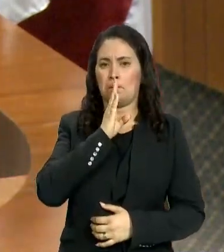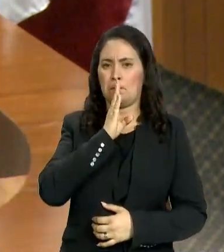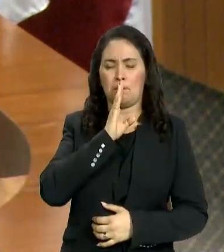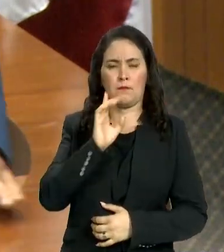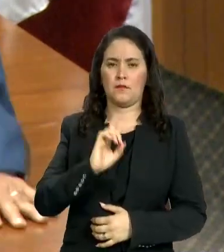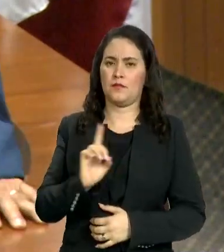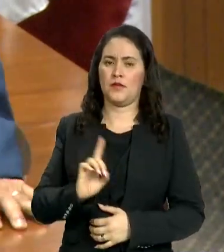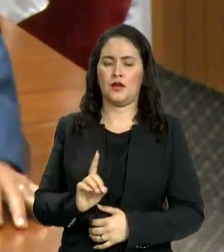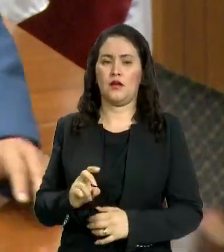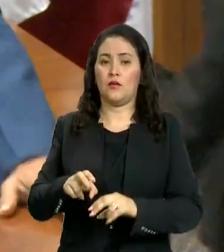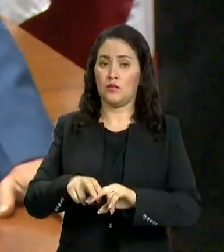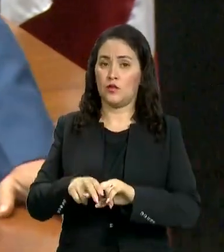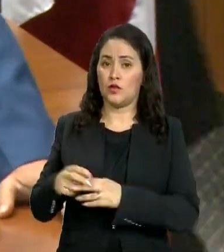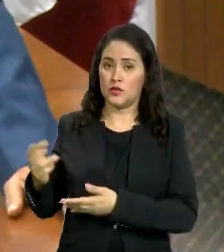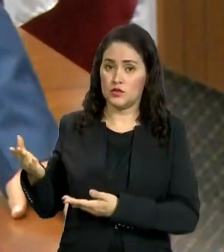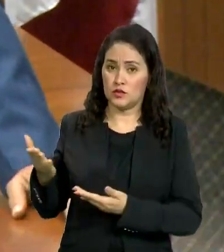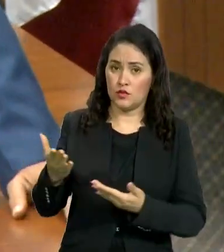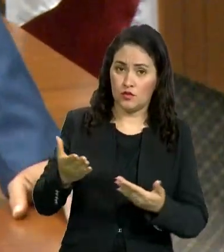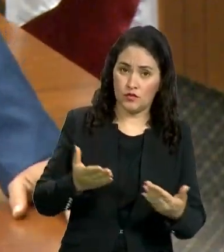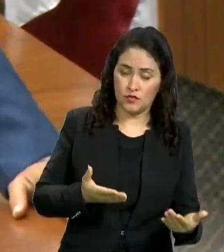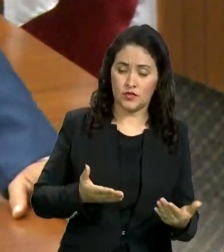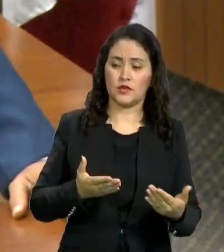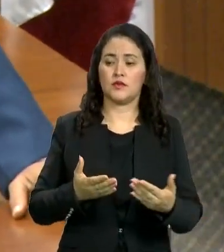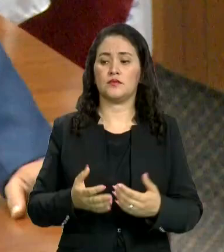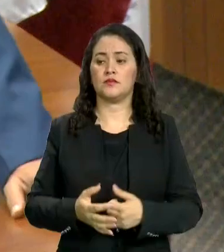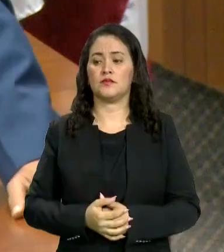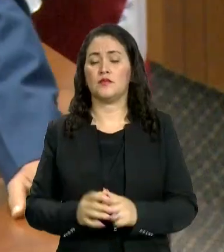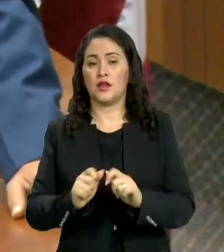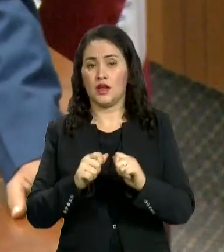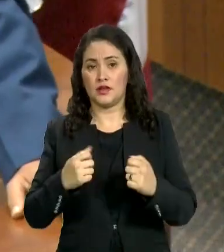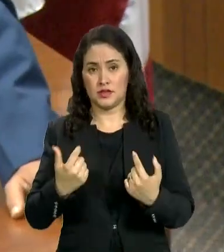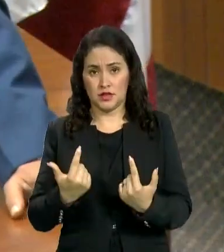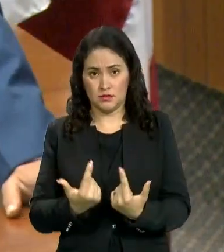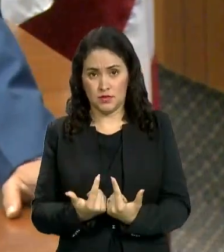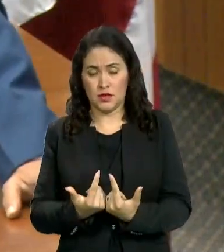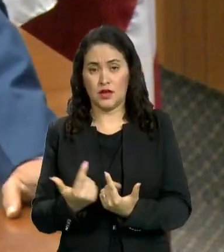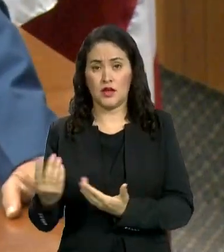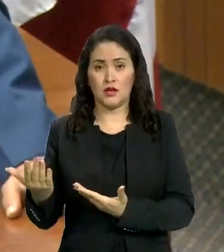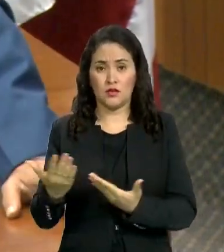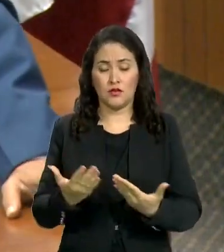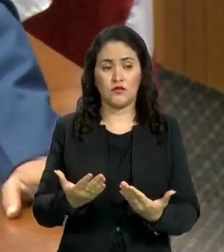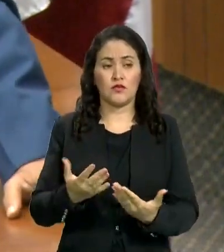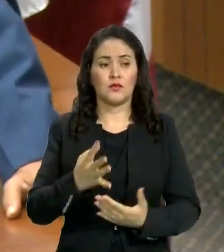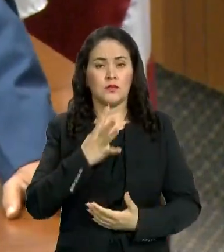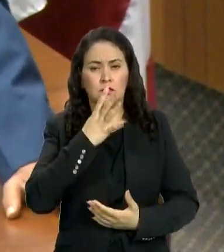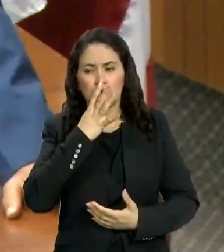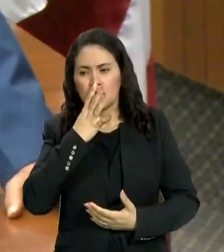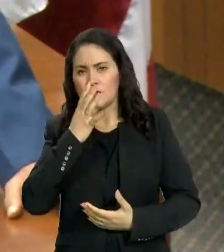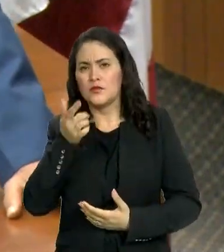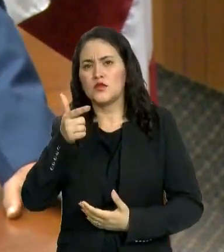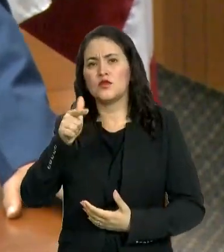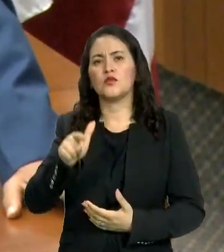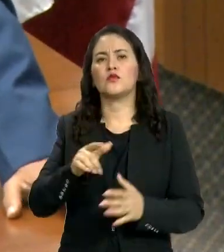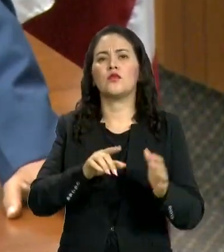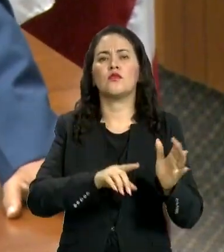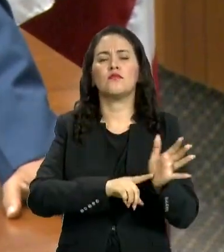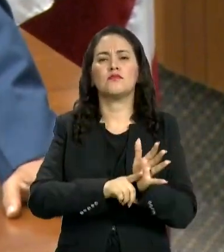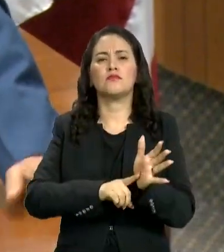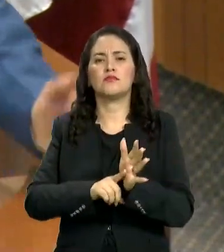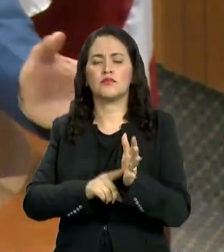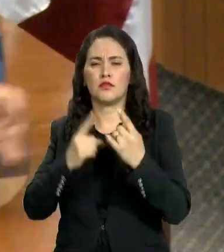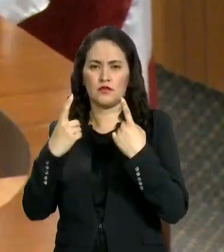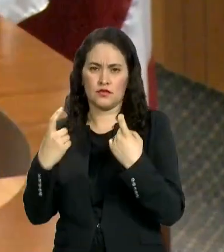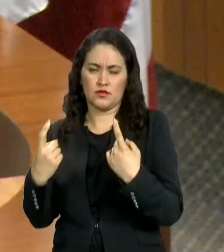certo Por isso eu convo eu convido essa essa essa Assembleia a acompanhar mais uma vez a investigação sobre esse crime